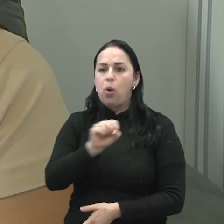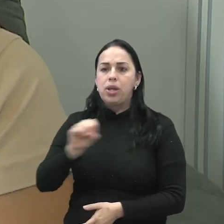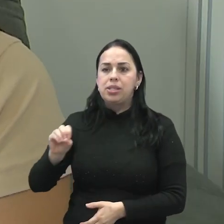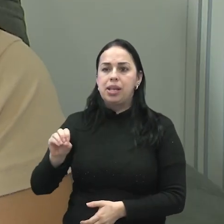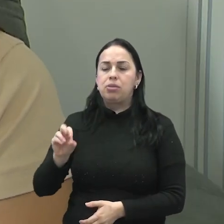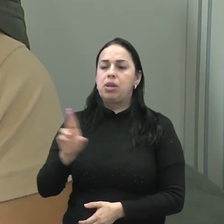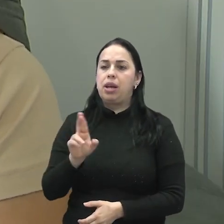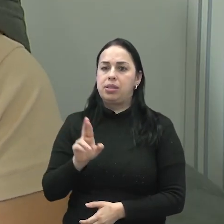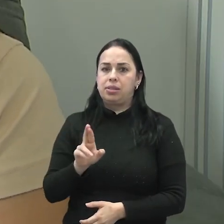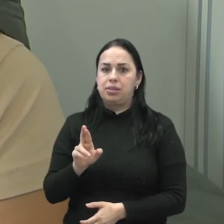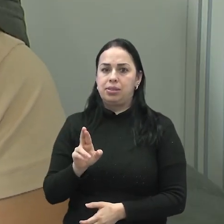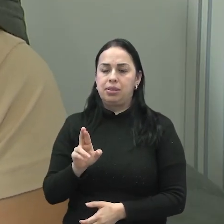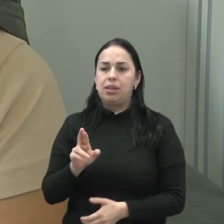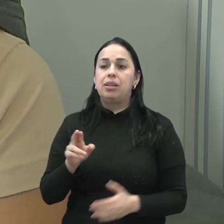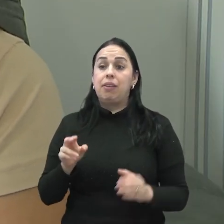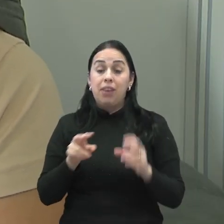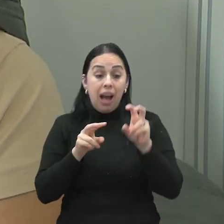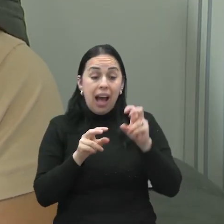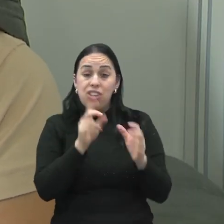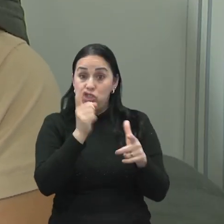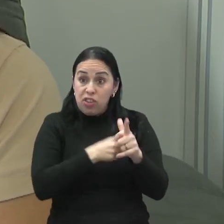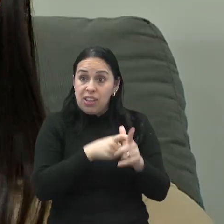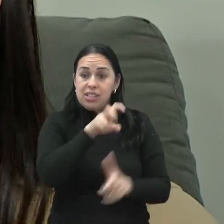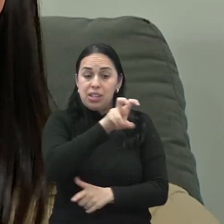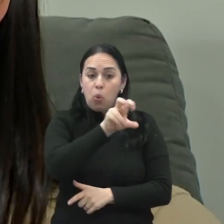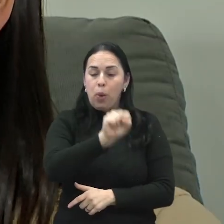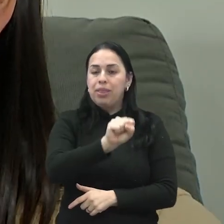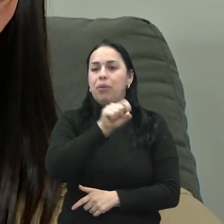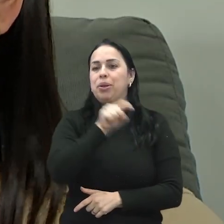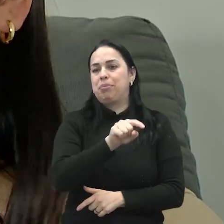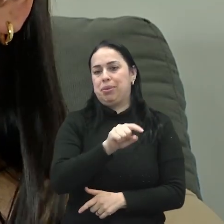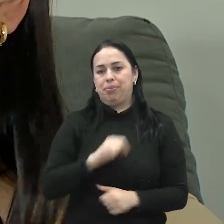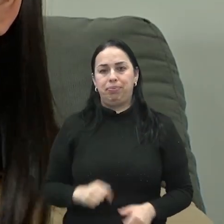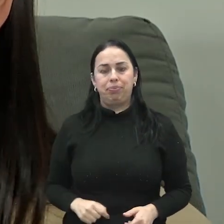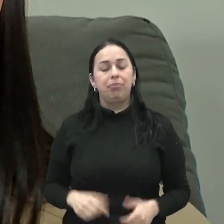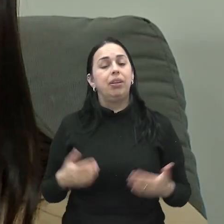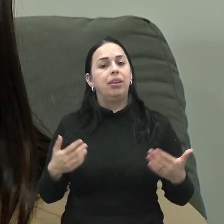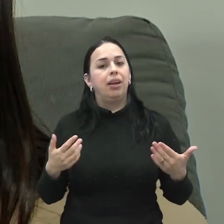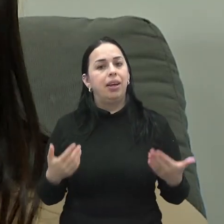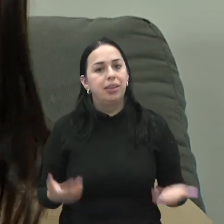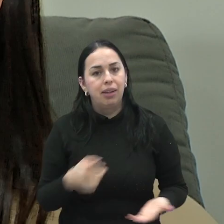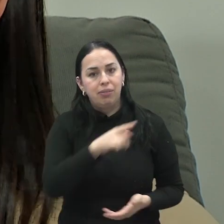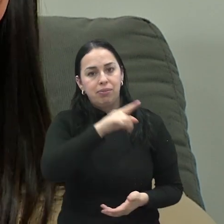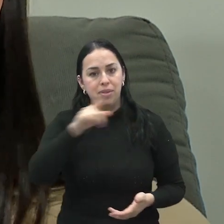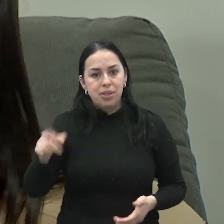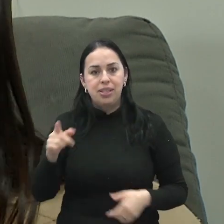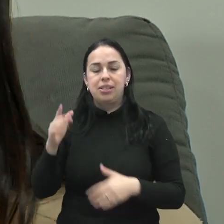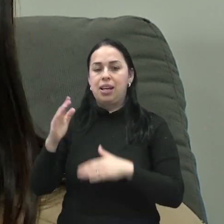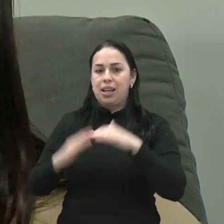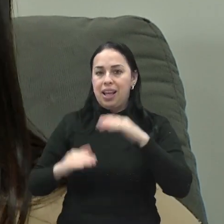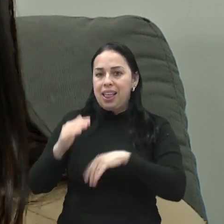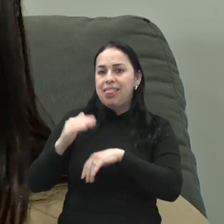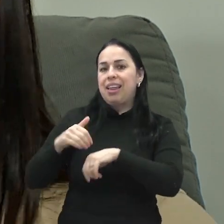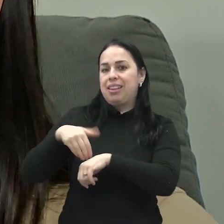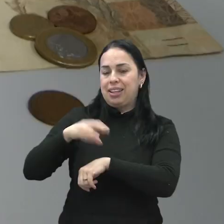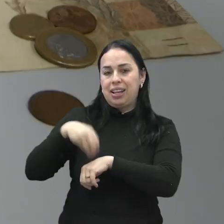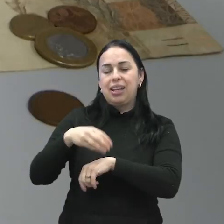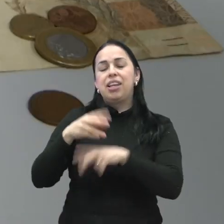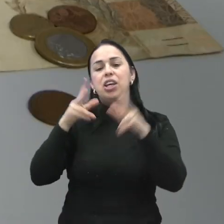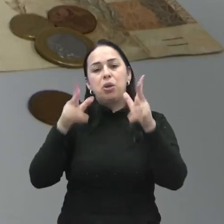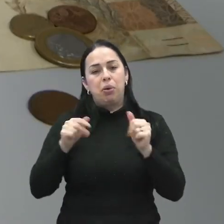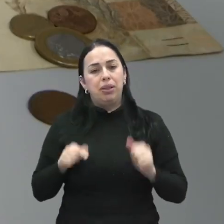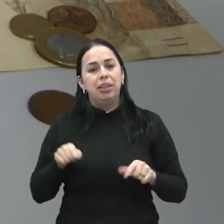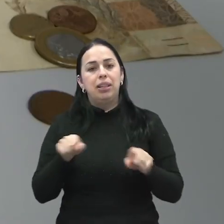época 800 e pouco, estava 50 e poucos mil e paguei 800 e pouco. O que a Tatiana fez é o que é indicado pelos economistas.